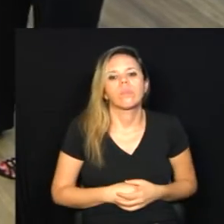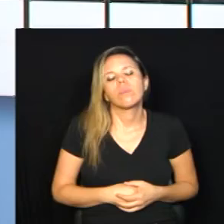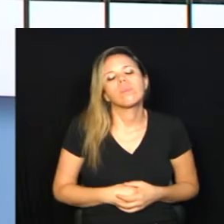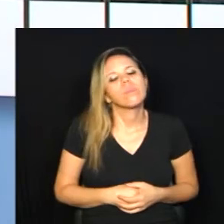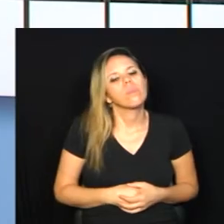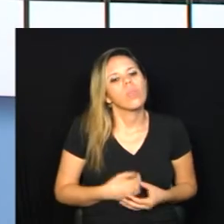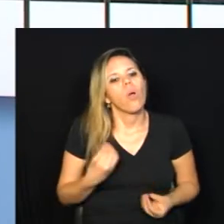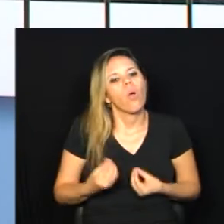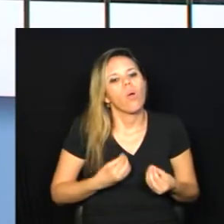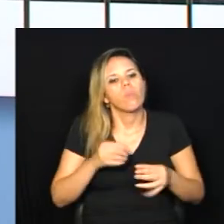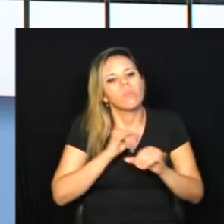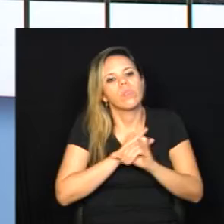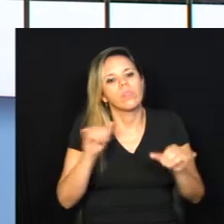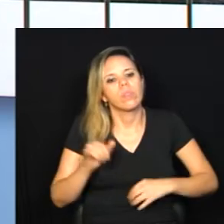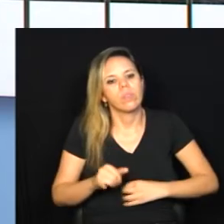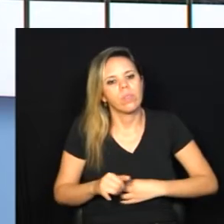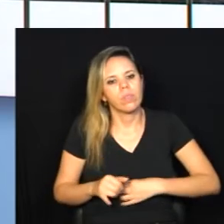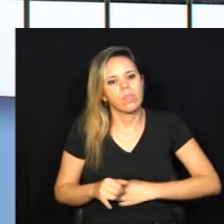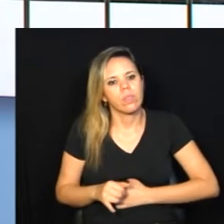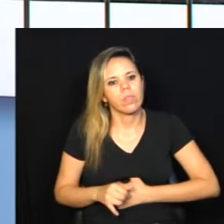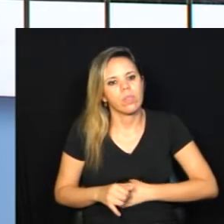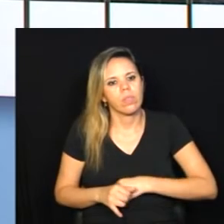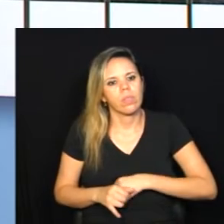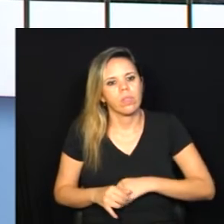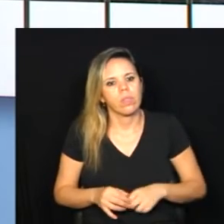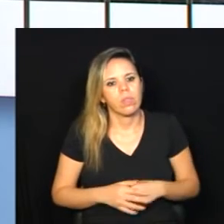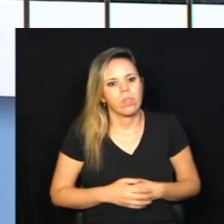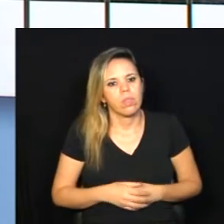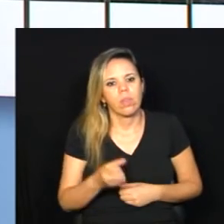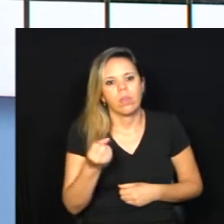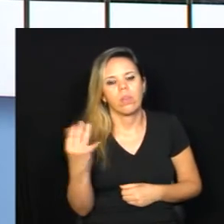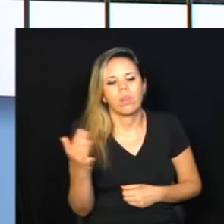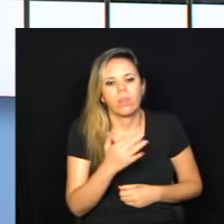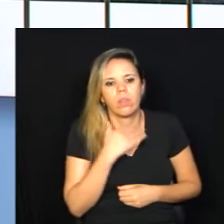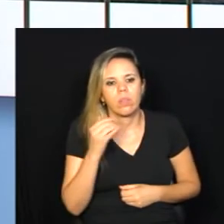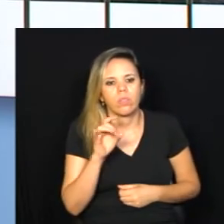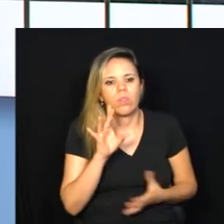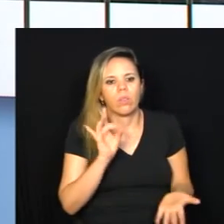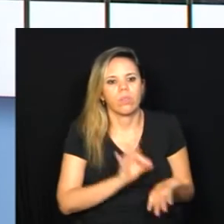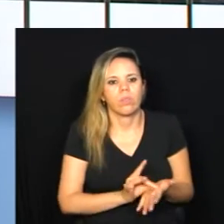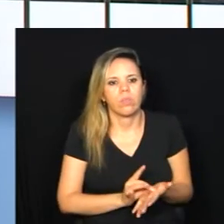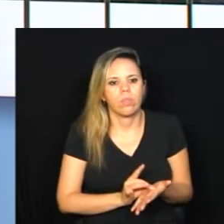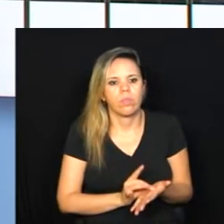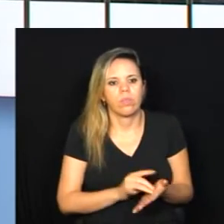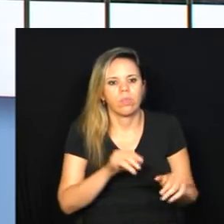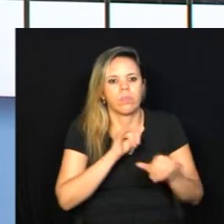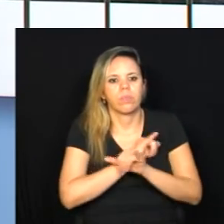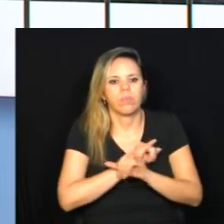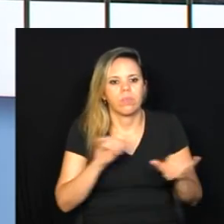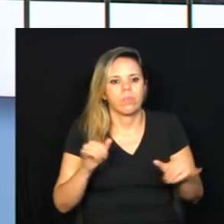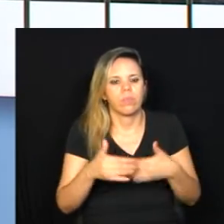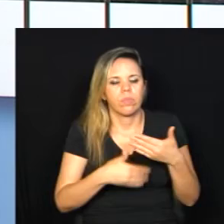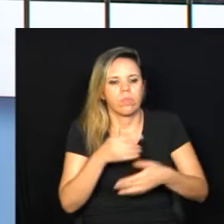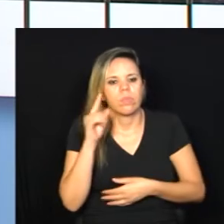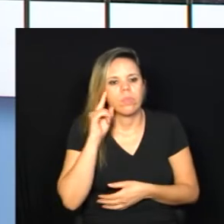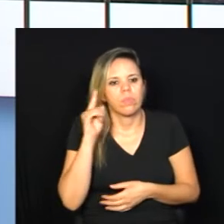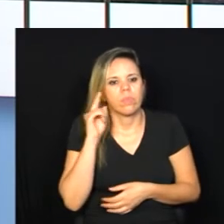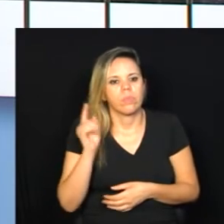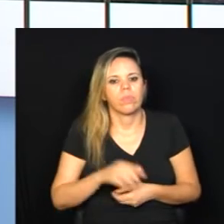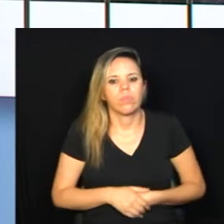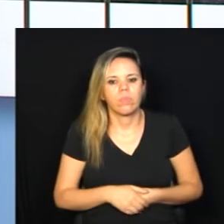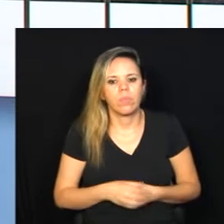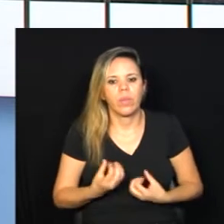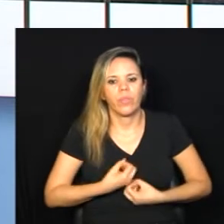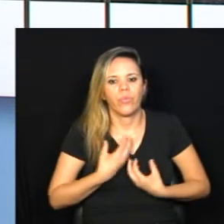a forma de divulgar vai ser a seguinte: óbitos e casos confirmados serão divulgados diariamente. Já